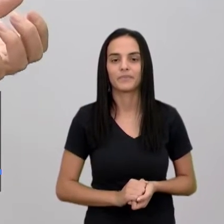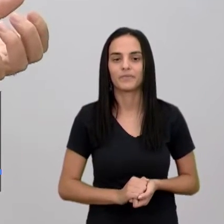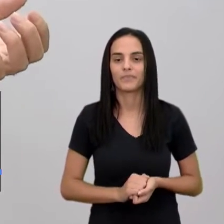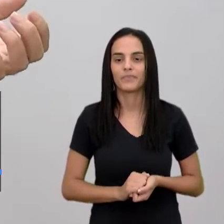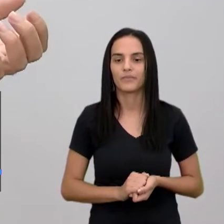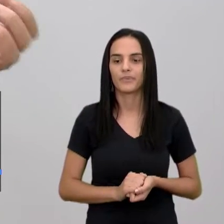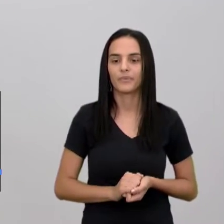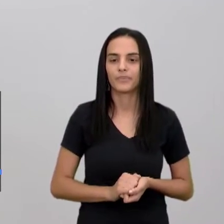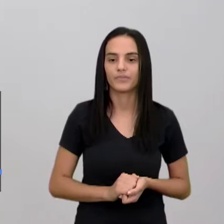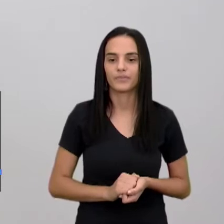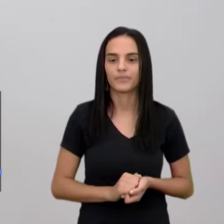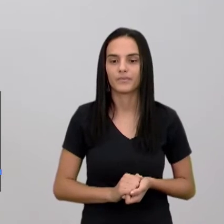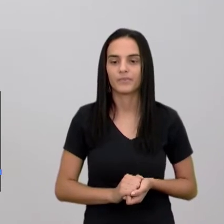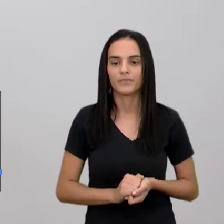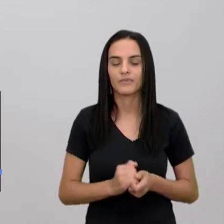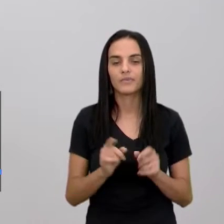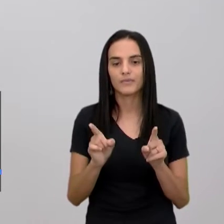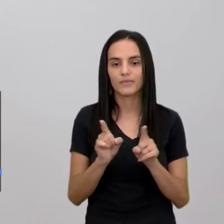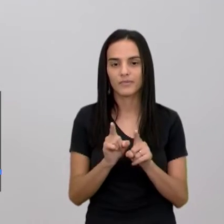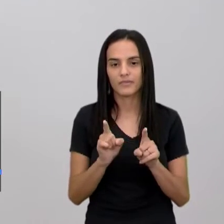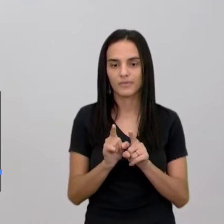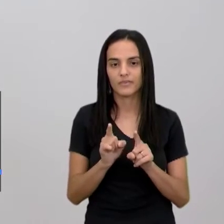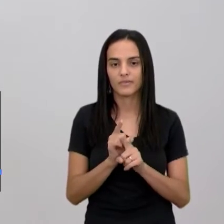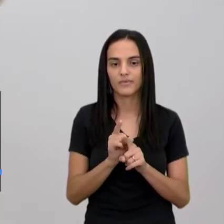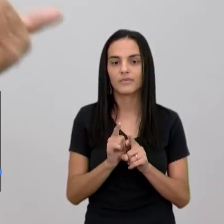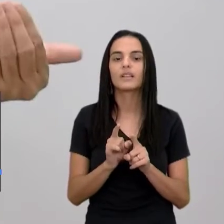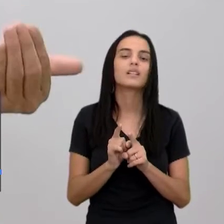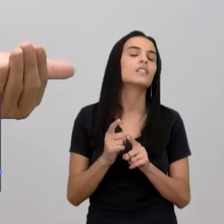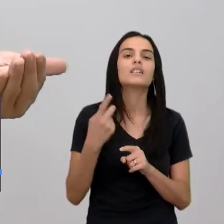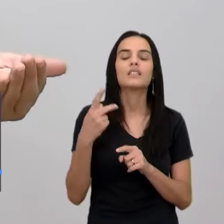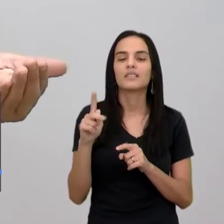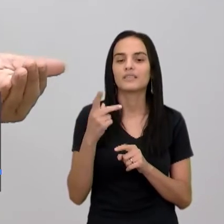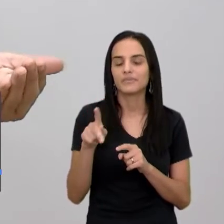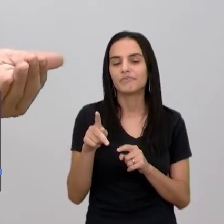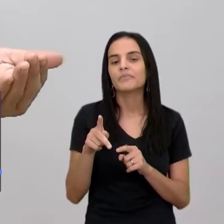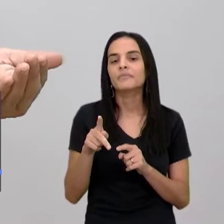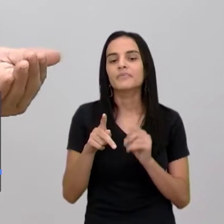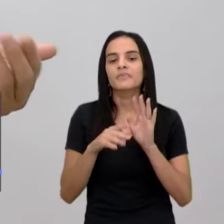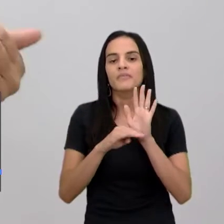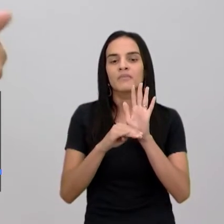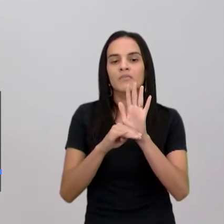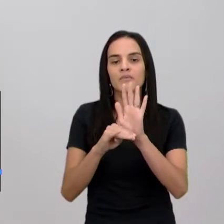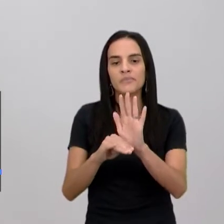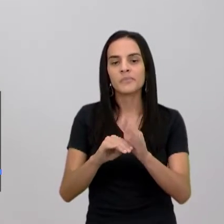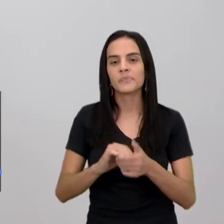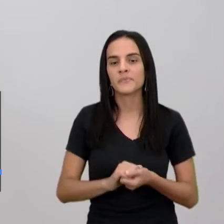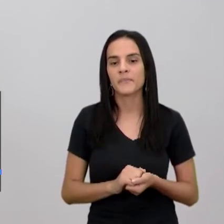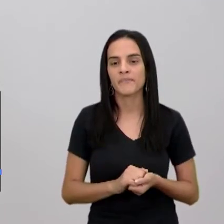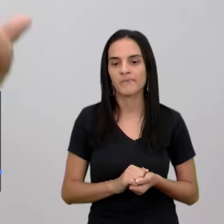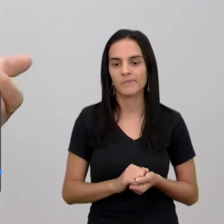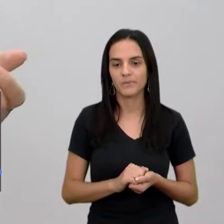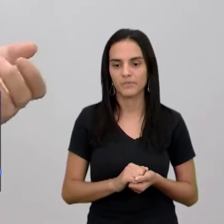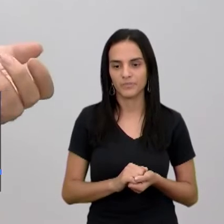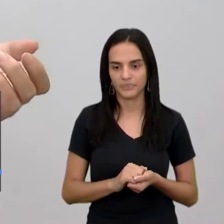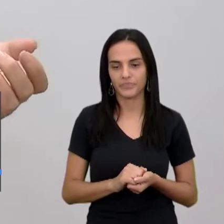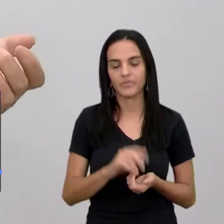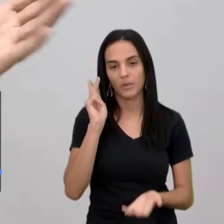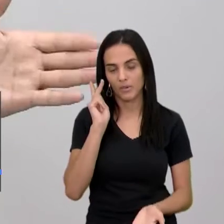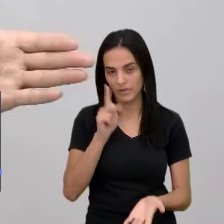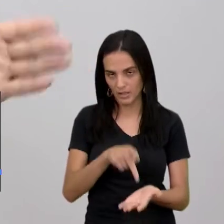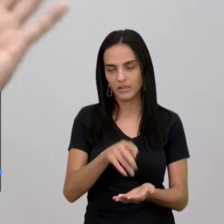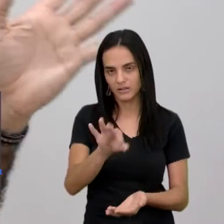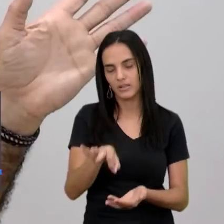descoladão, É isso aí. também ele está todo amparado numa realidade